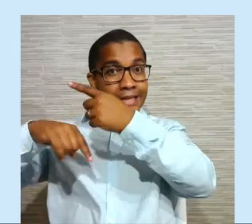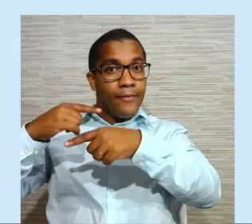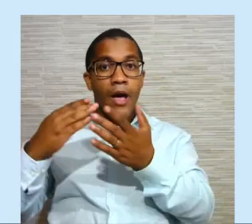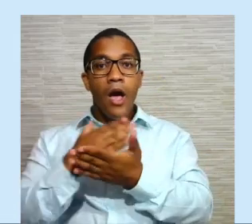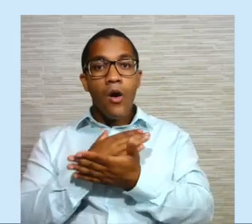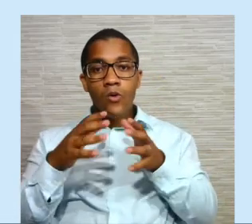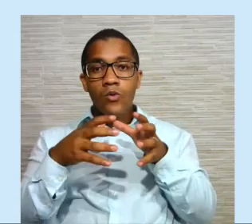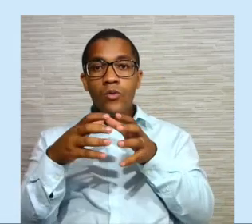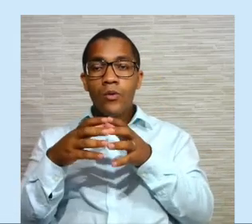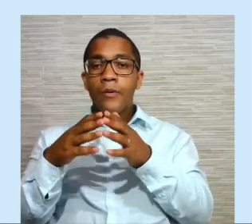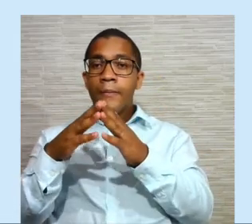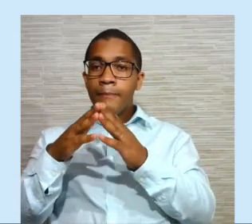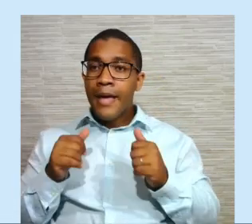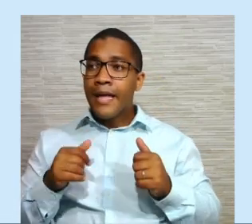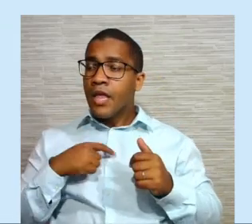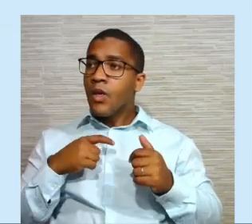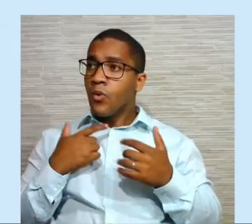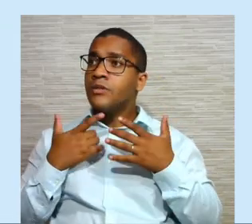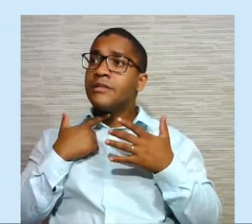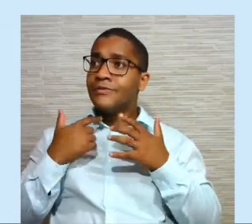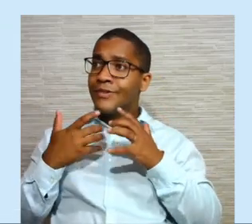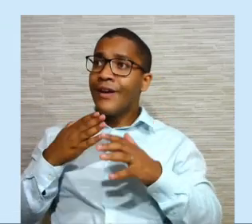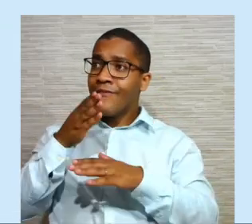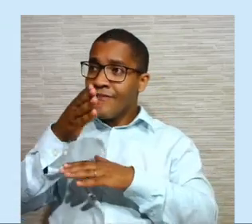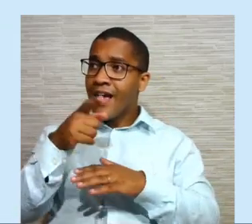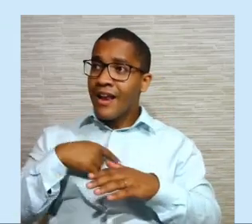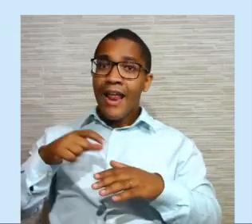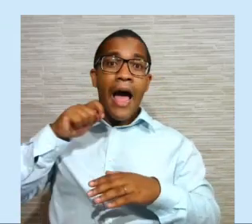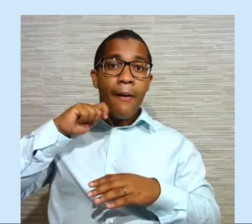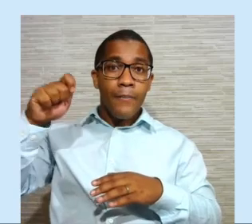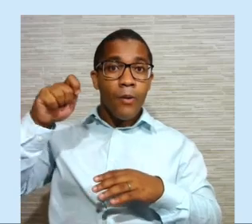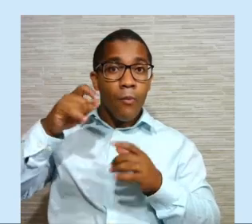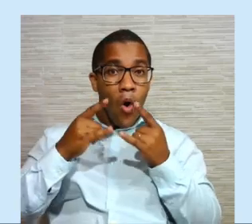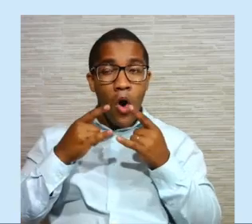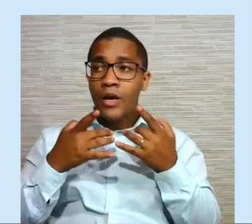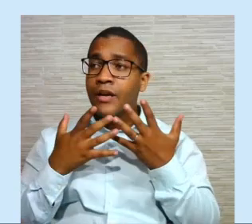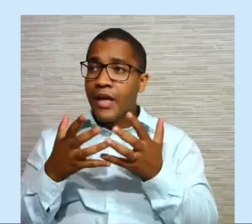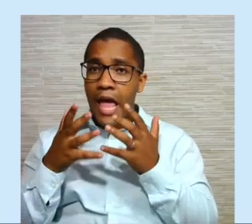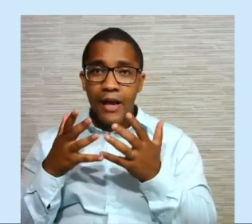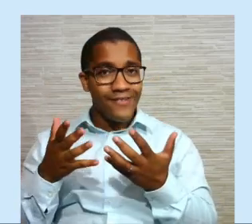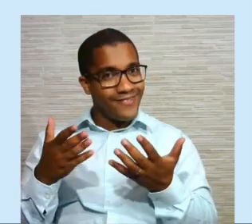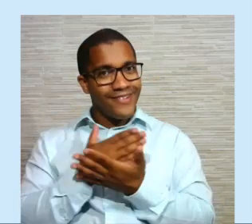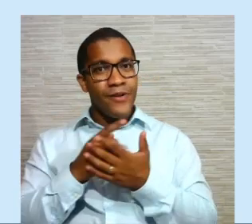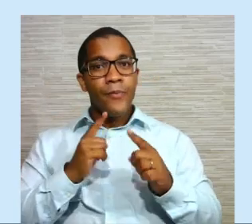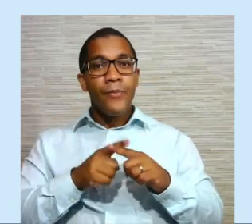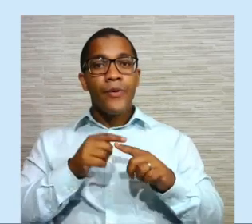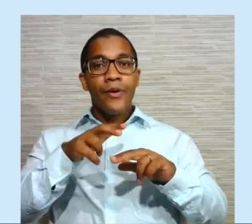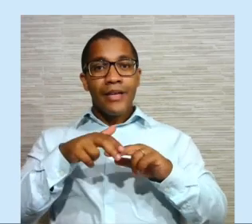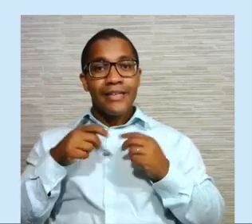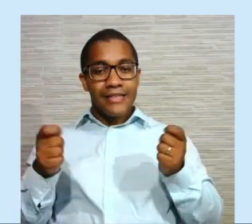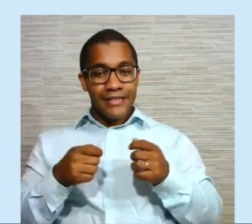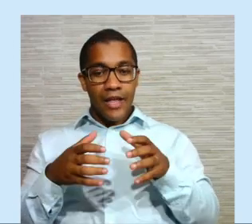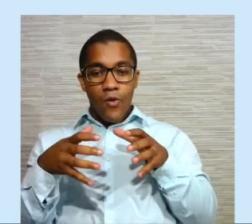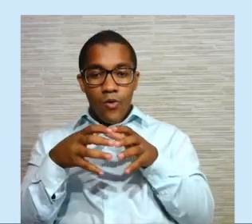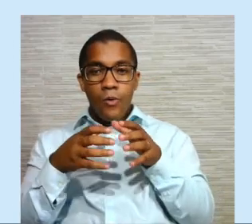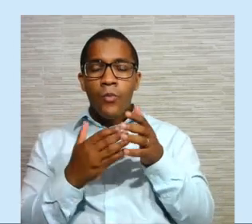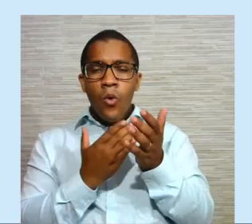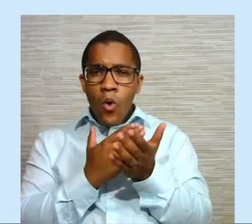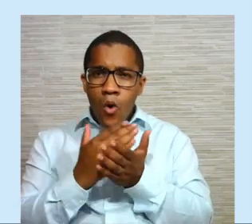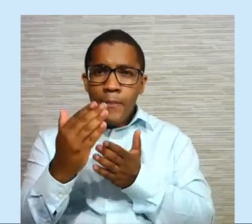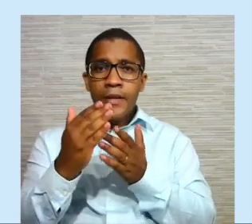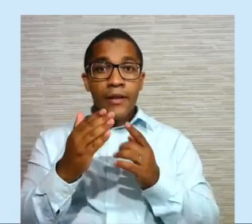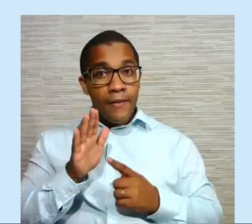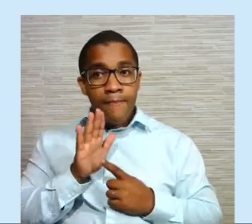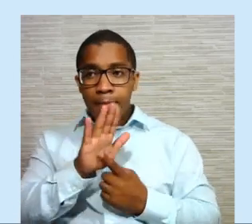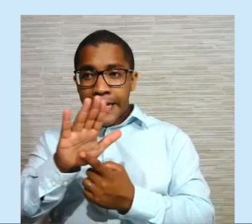faziam questão, pediam para tocar no Abril pro Rock, que foi uma grande vitrine, principalmente para as bandas que estavam começando, e bandas do